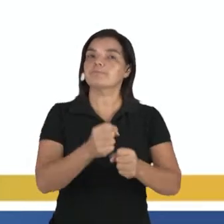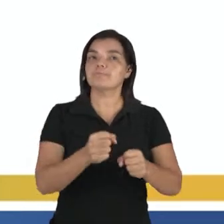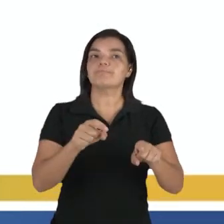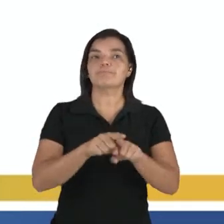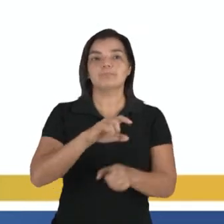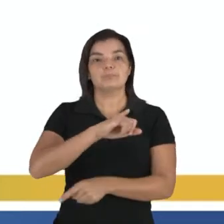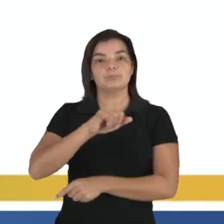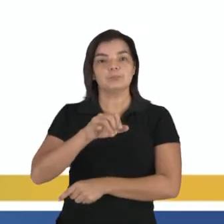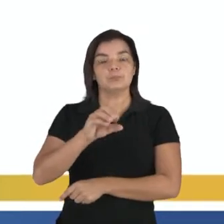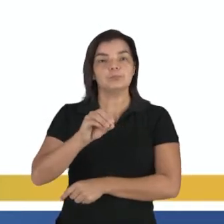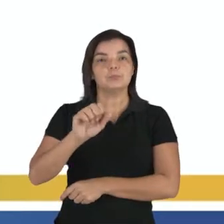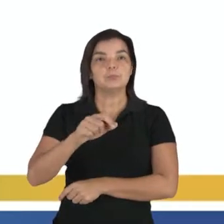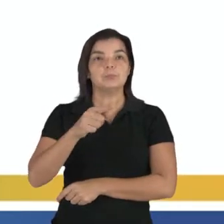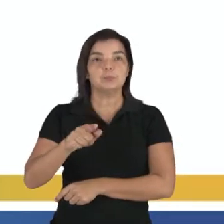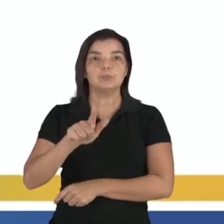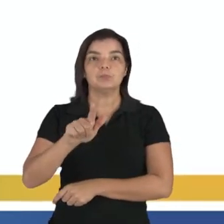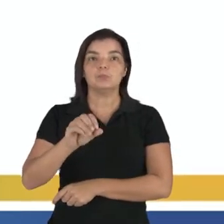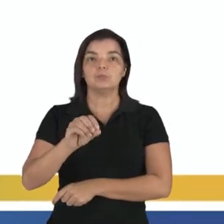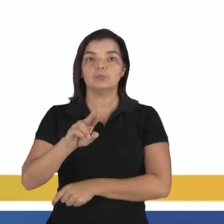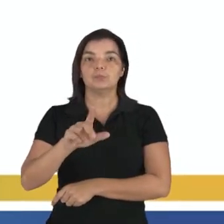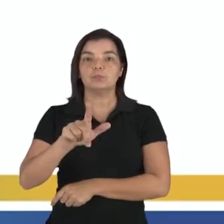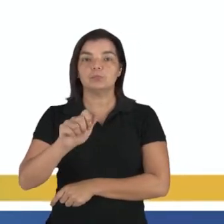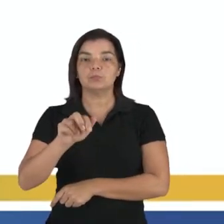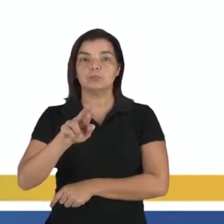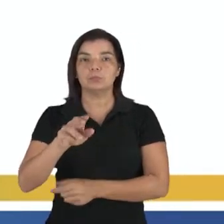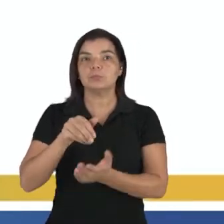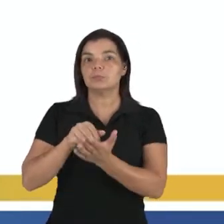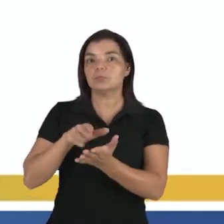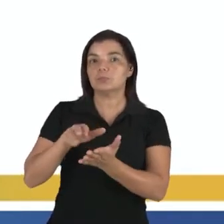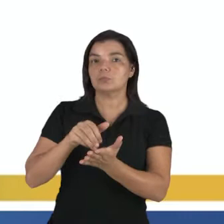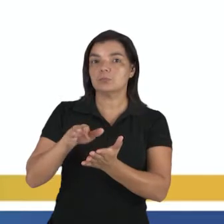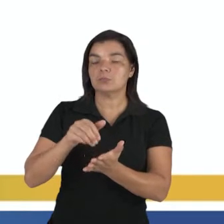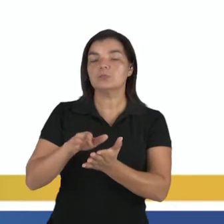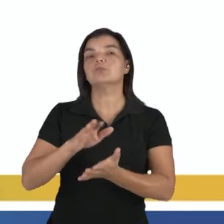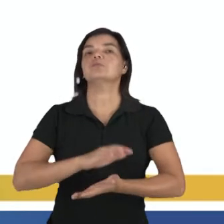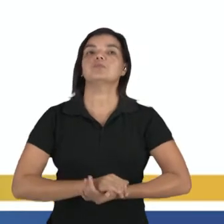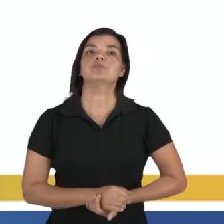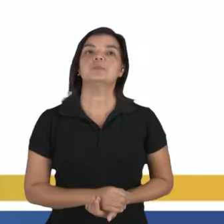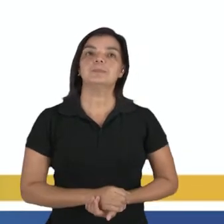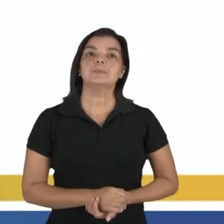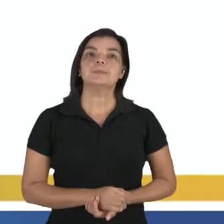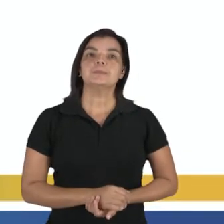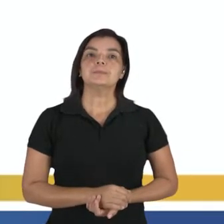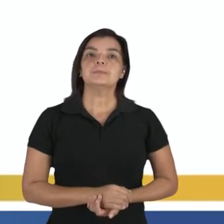empossado, João Goulart, foi destituído de seu cargo.